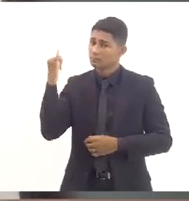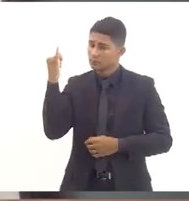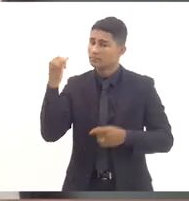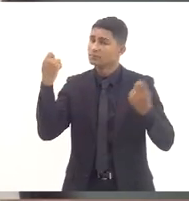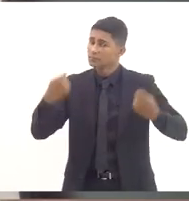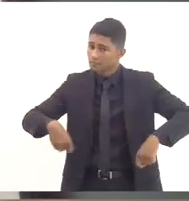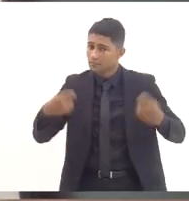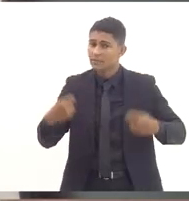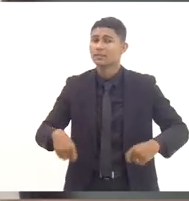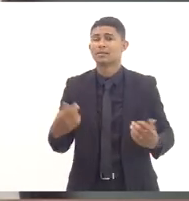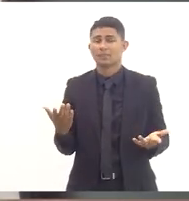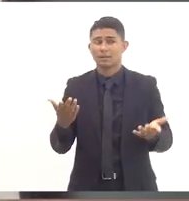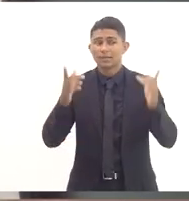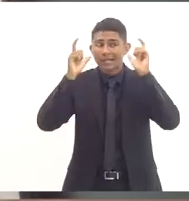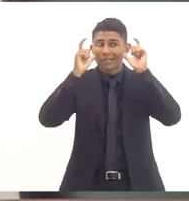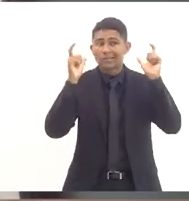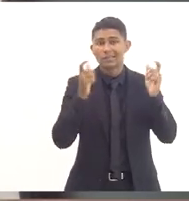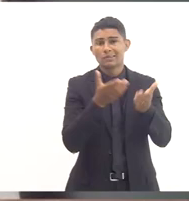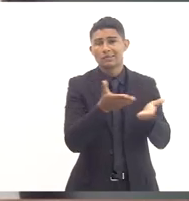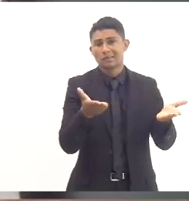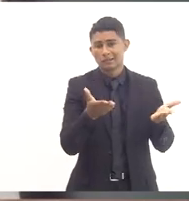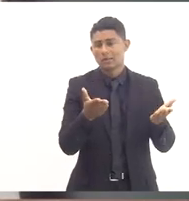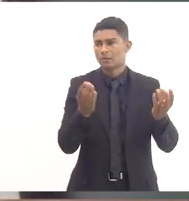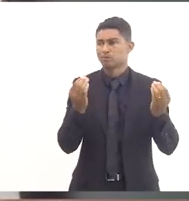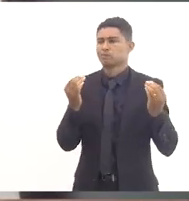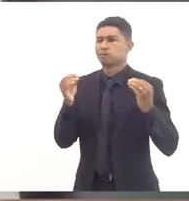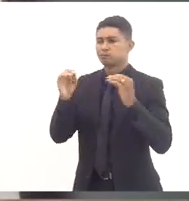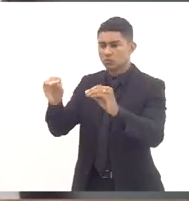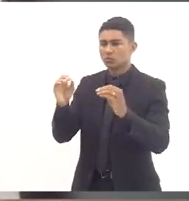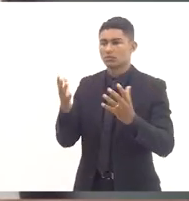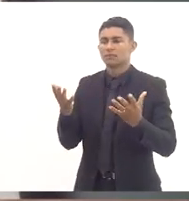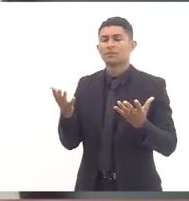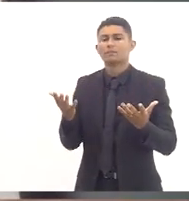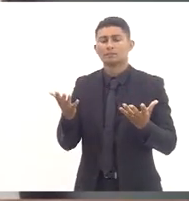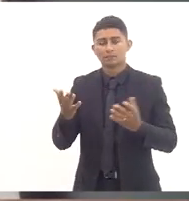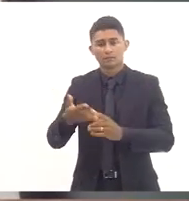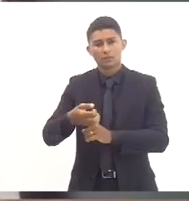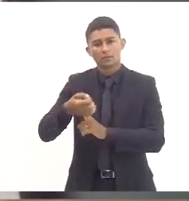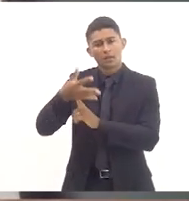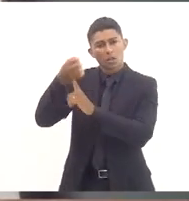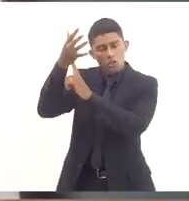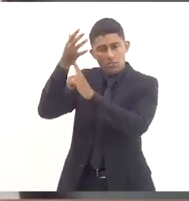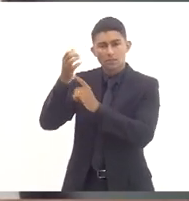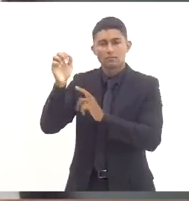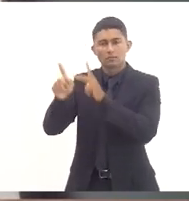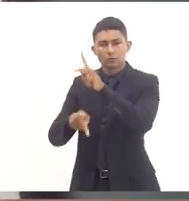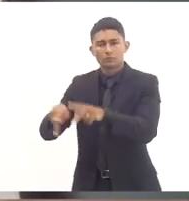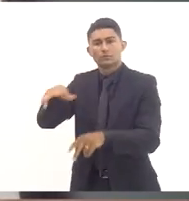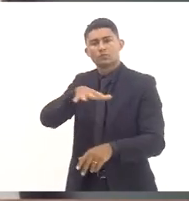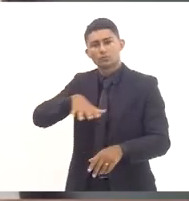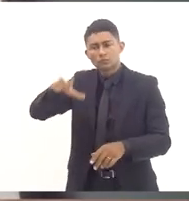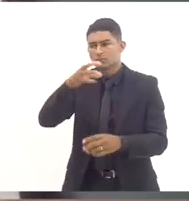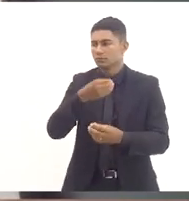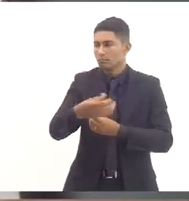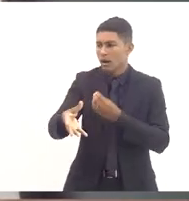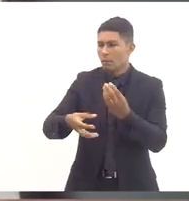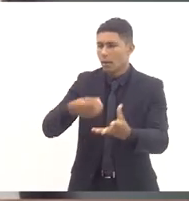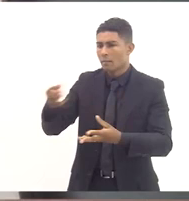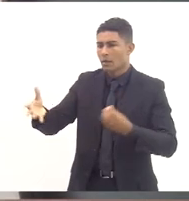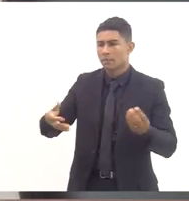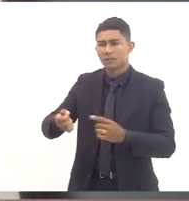estabelecido efeito né é que essa tecnologia chegue amanhã a população para é realmente